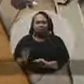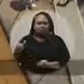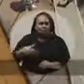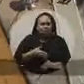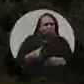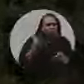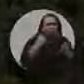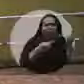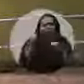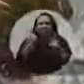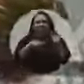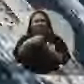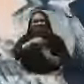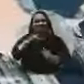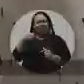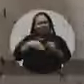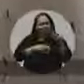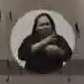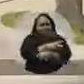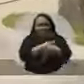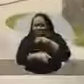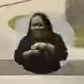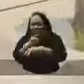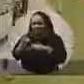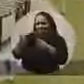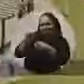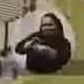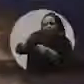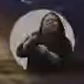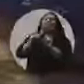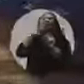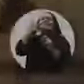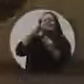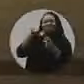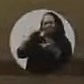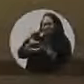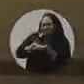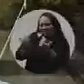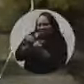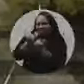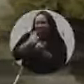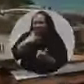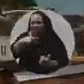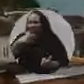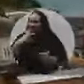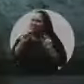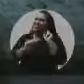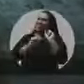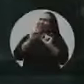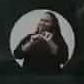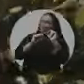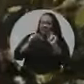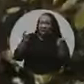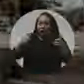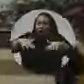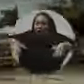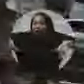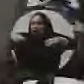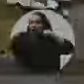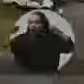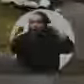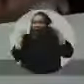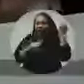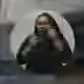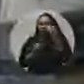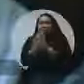E lá vai Salvador, driblou, abandono, driblou a falta de dinheiro. E quem falou que não dá pra andar com as próprias pernas? A galera já se anima com o